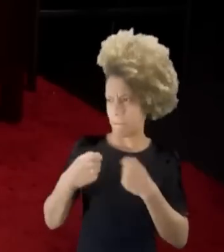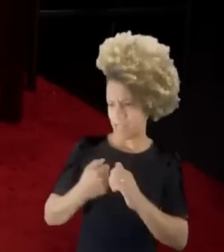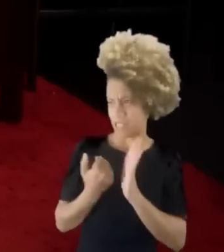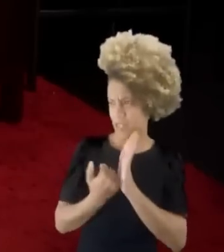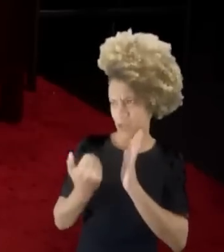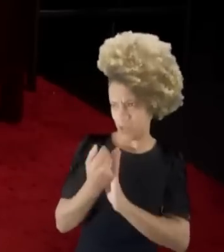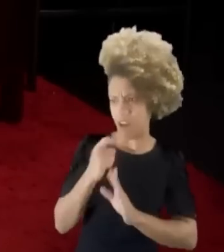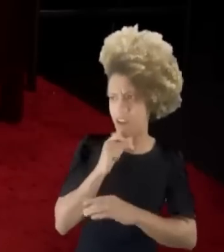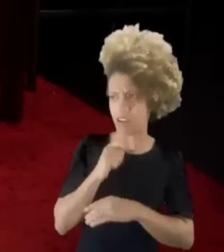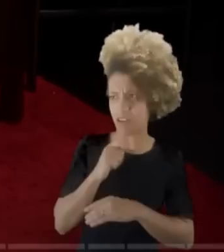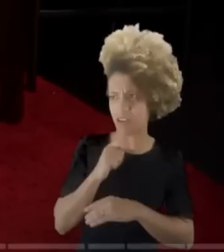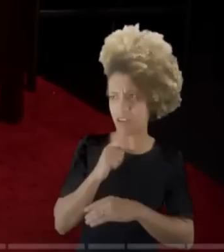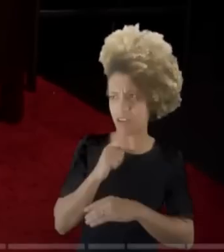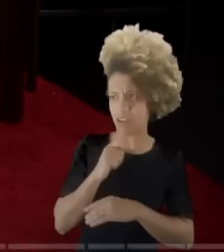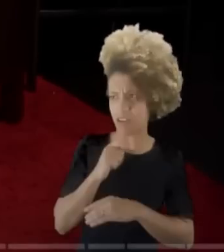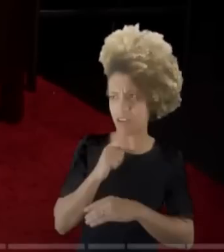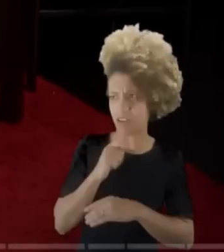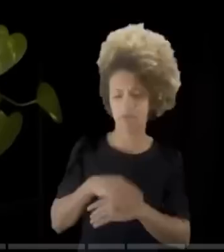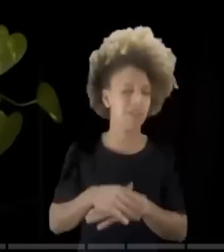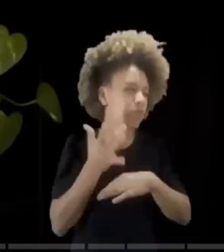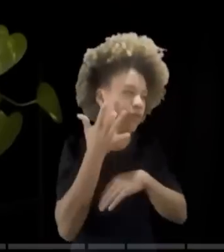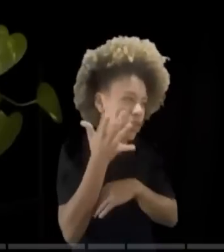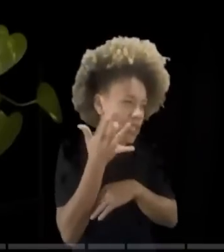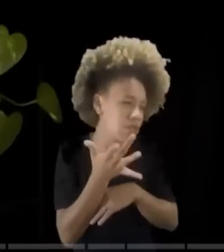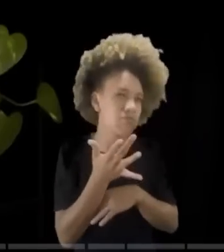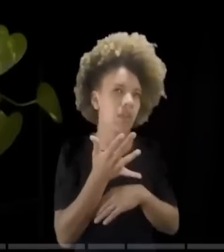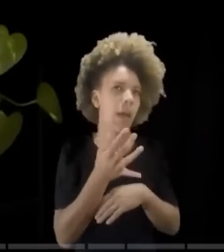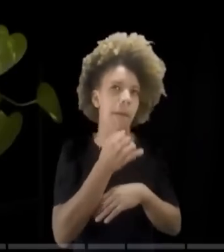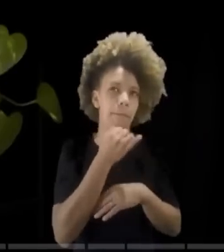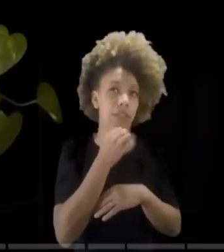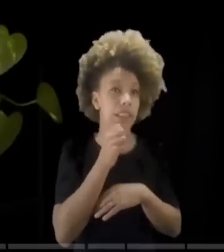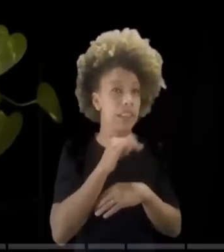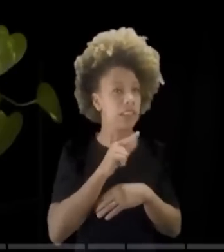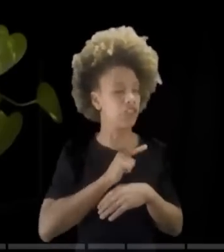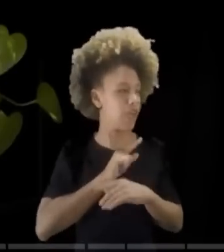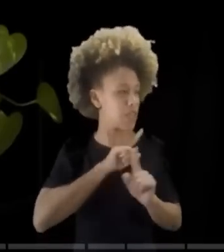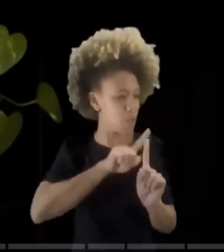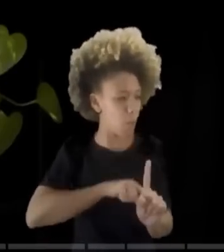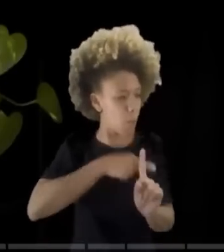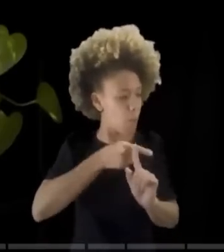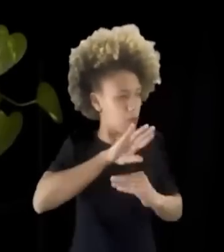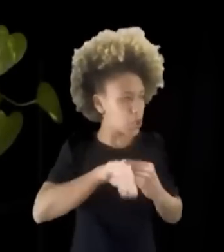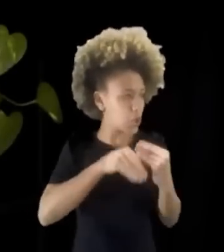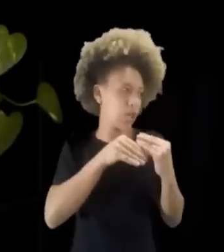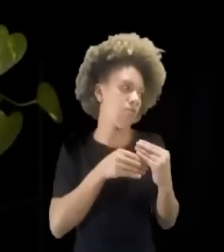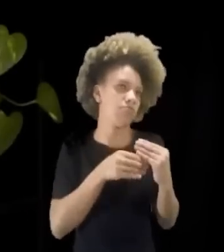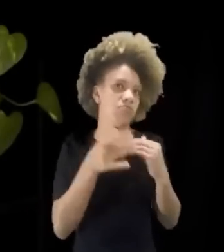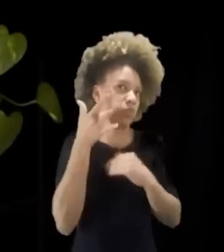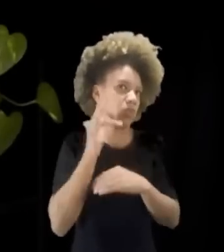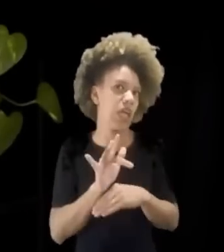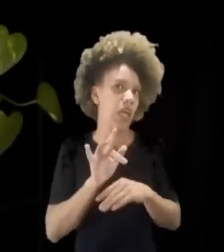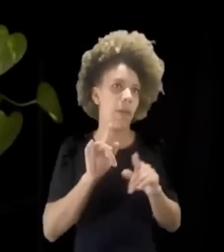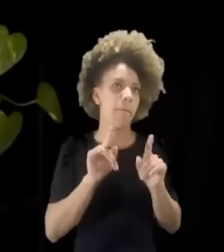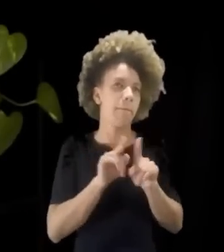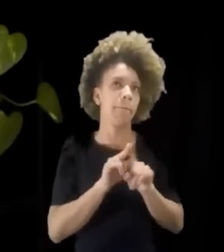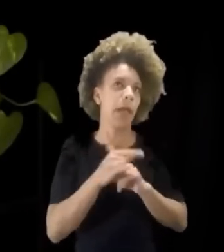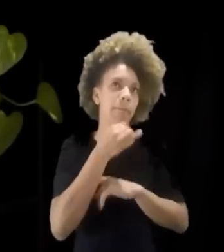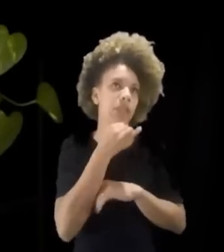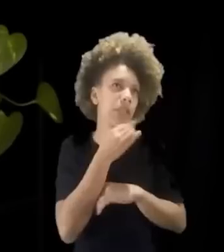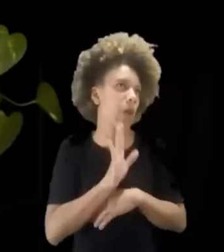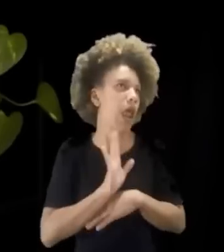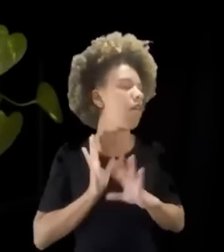ligado facilitaria exato essa questão se desse um adicional pro cara que sobe Sei lá o cara que sobe ele ganha